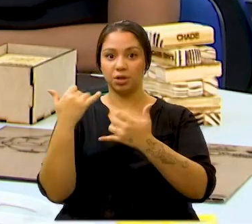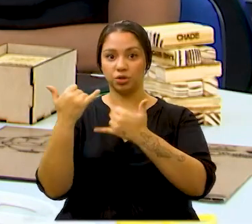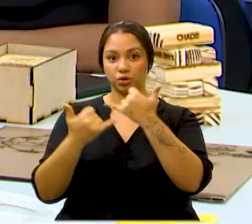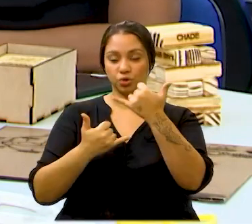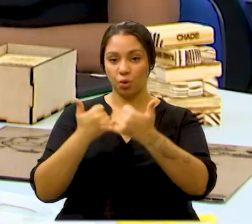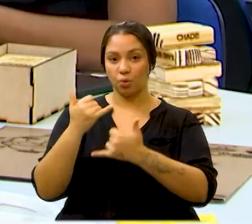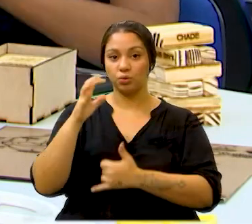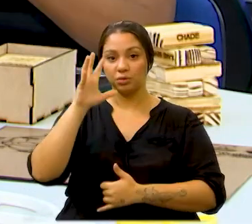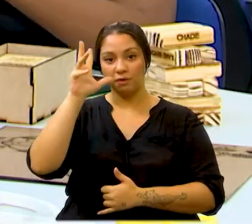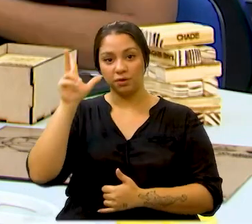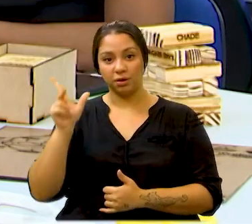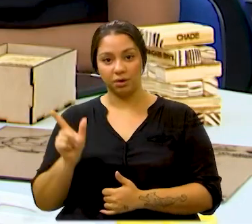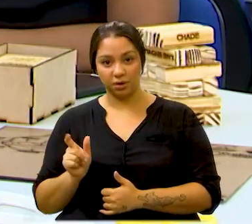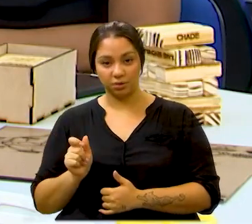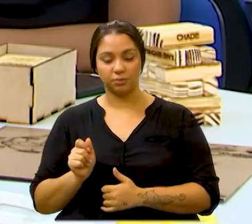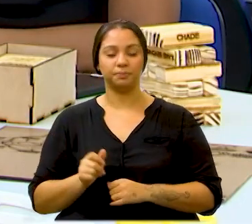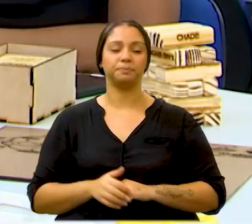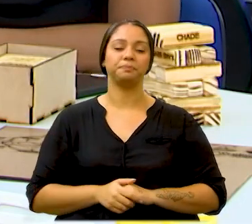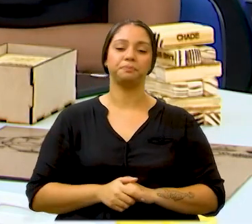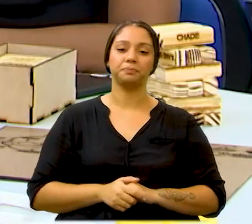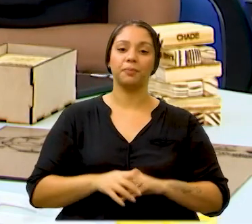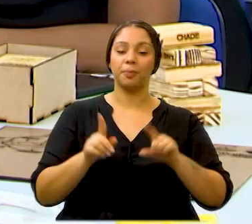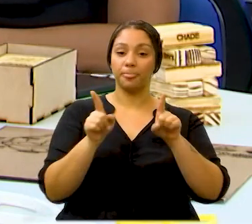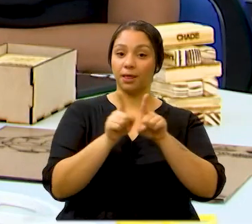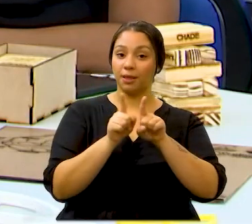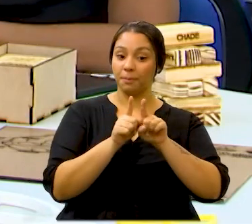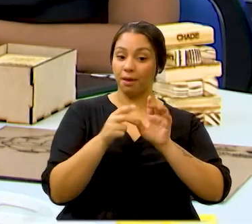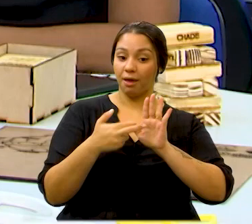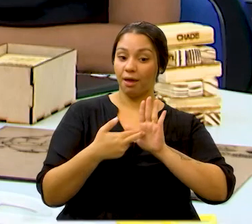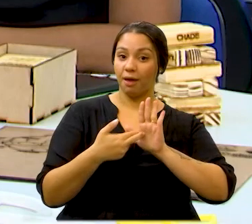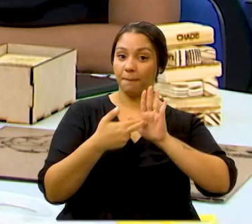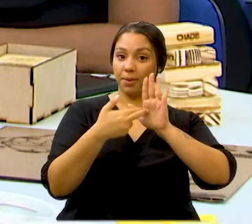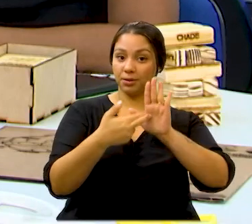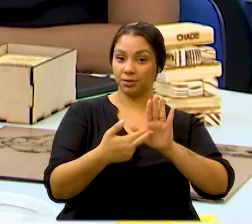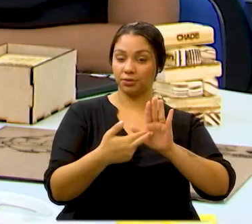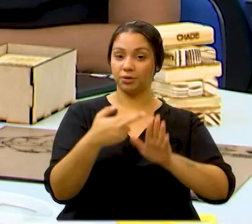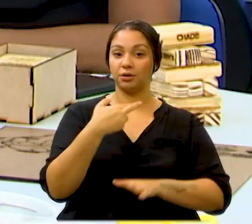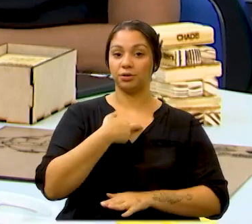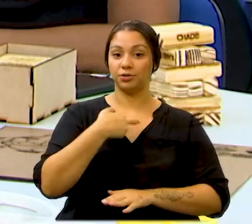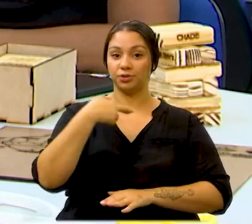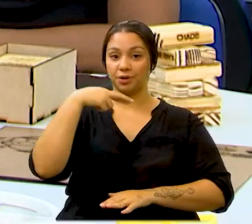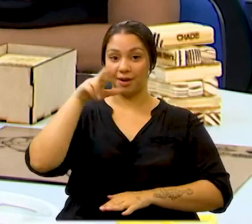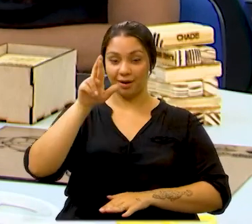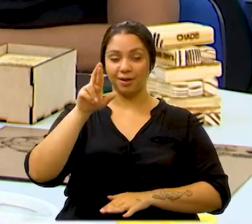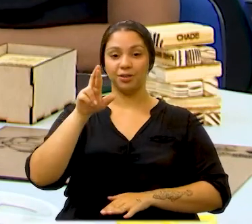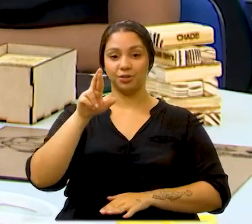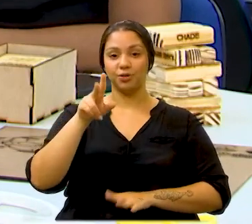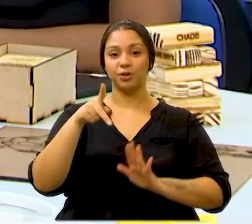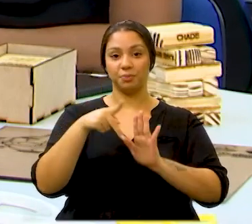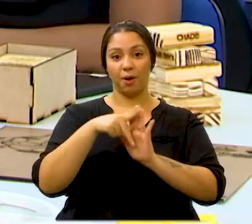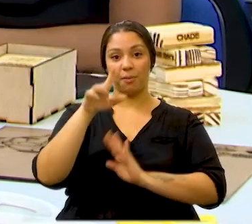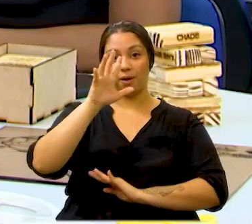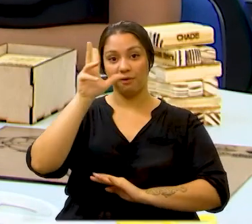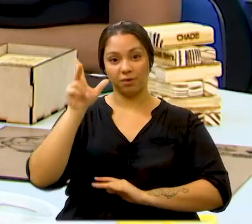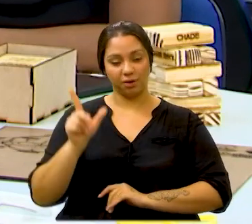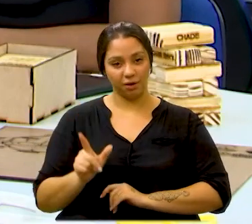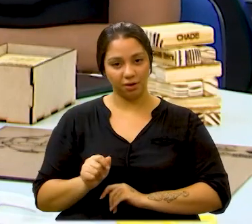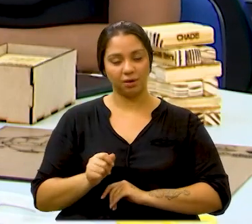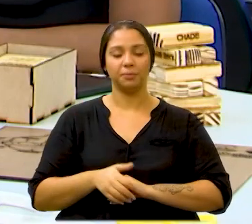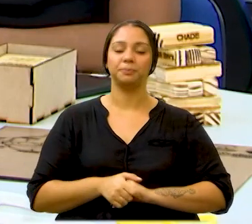né, africanos. A gente tem as representações das religiões de matriz africana,